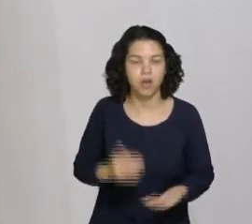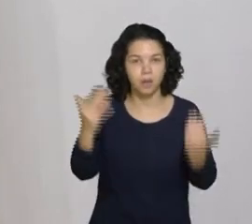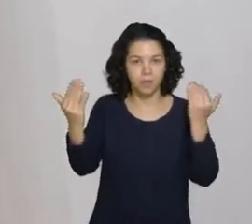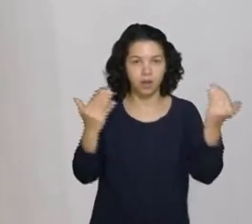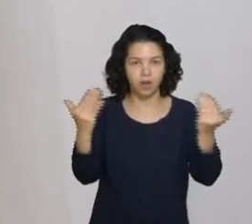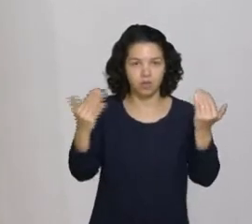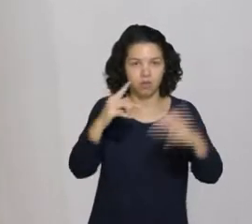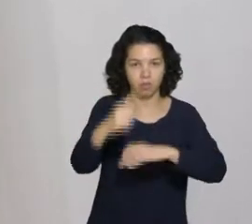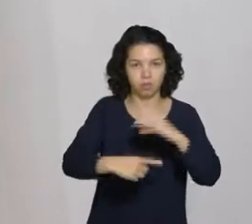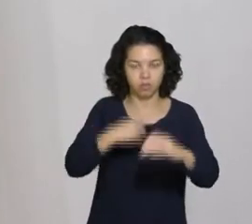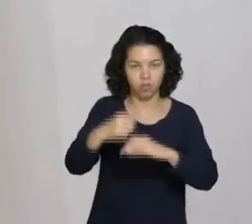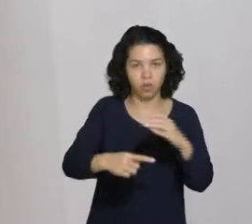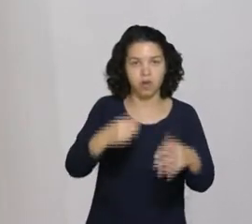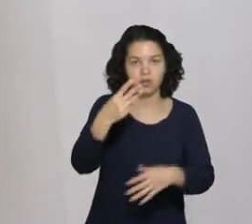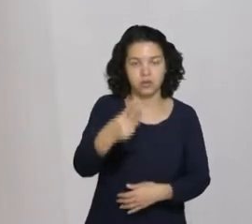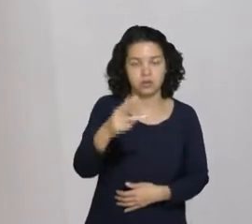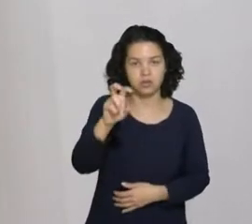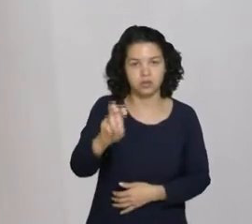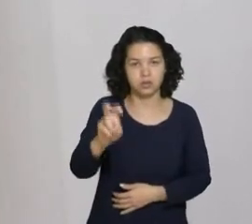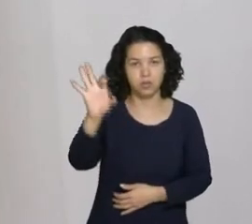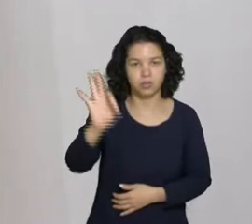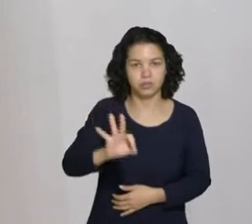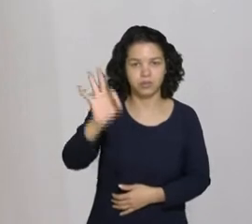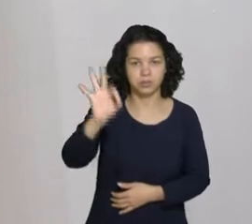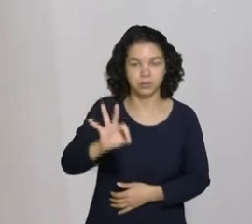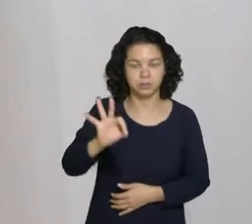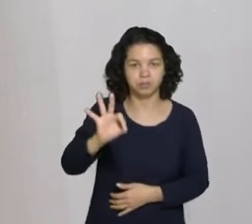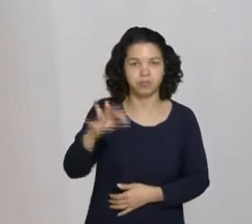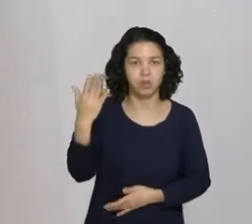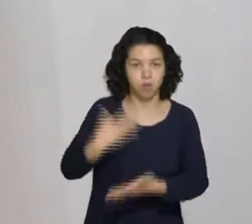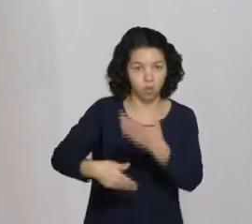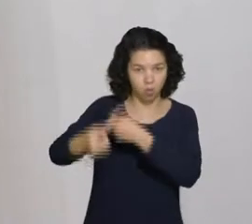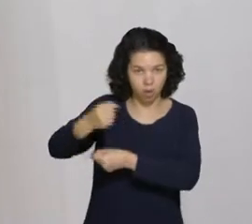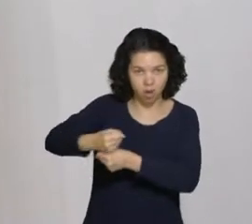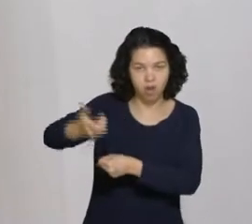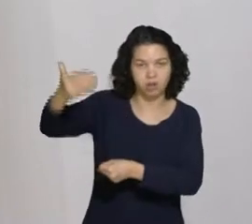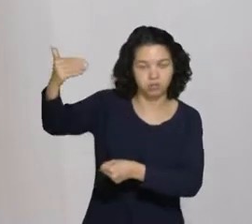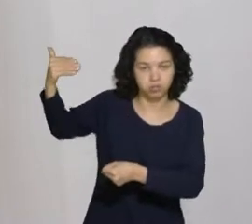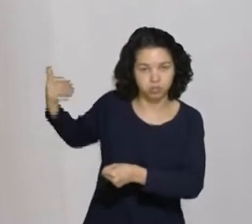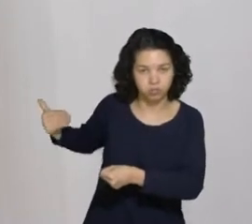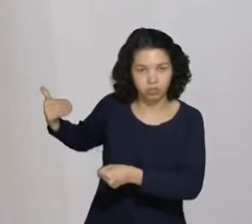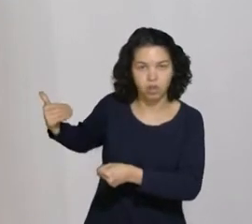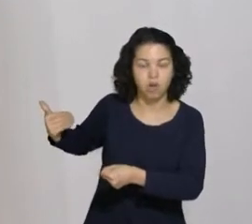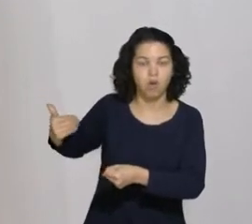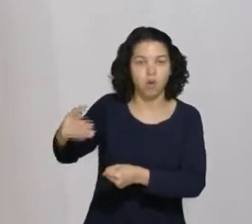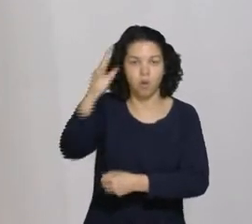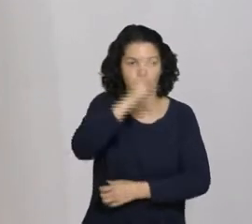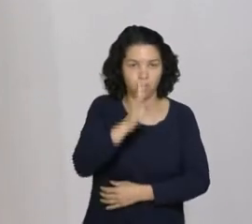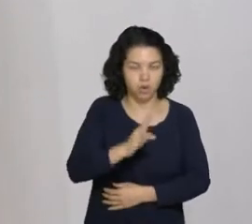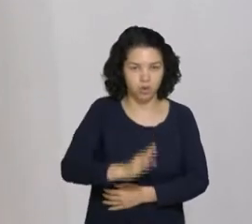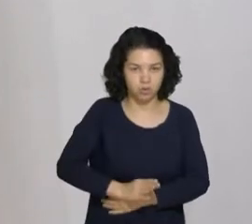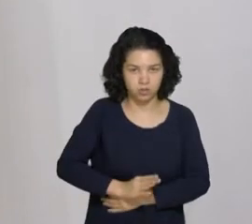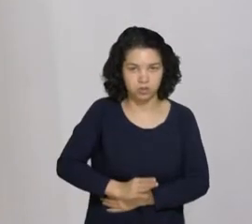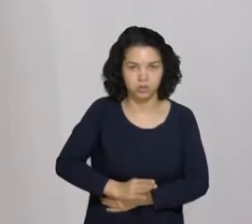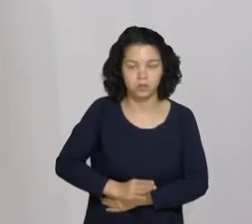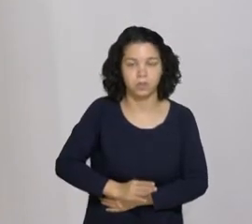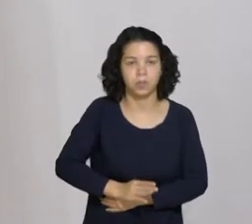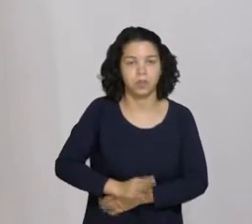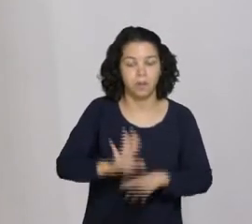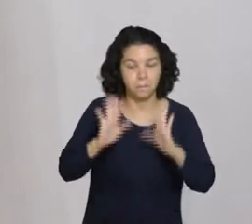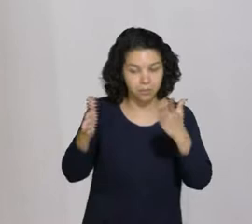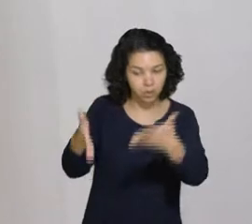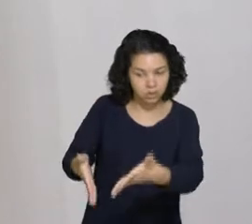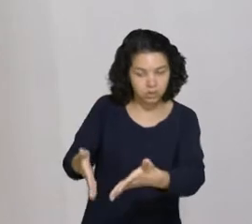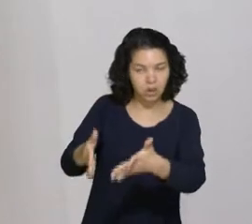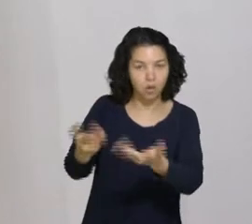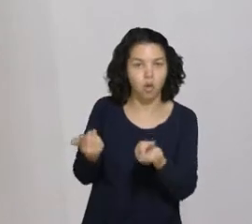é de 35 por cento nos últimos anos e o Brasil deixou de priorizar o